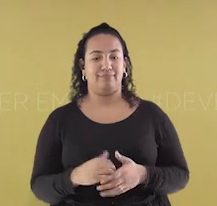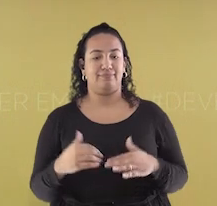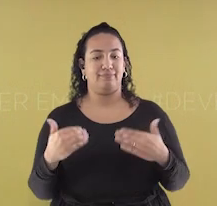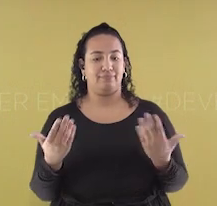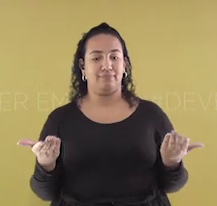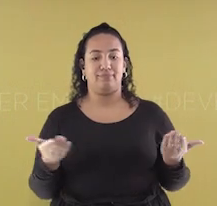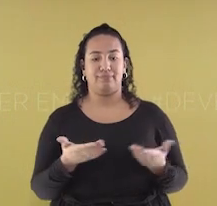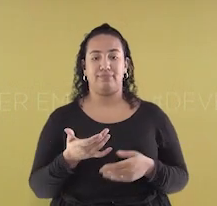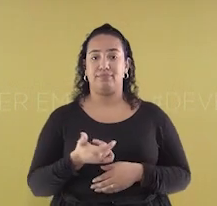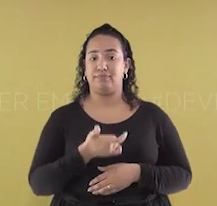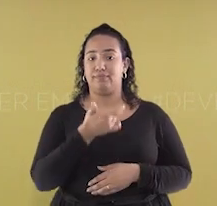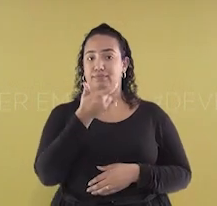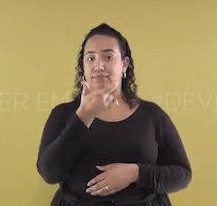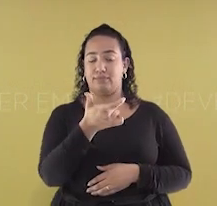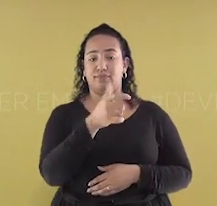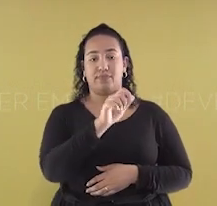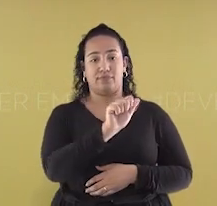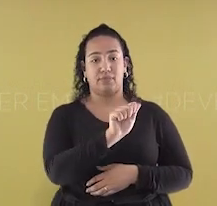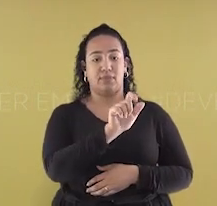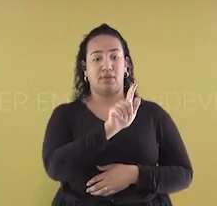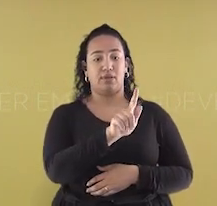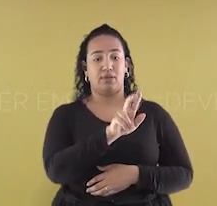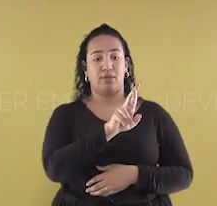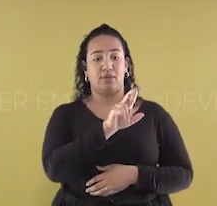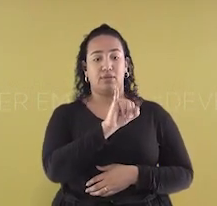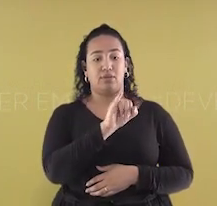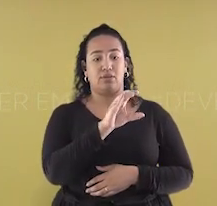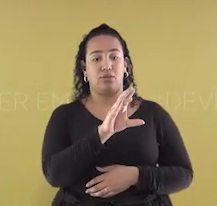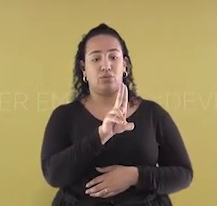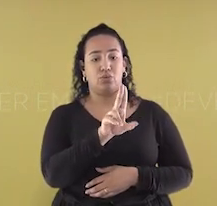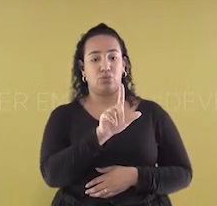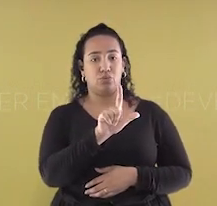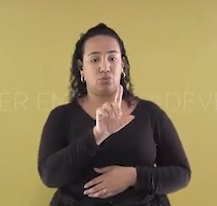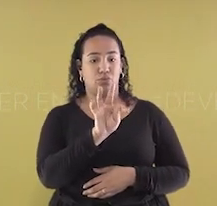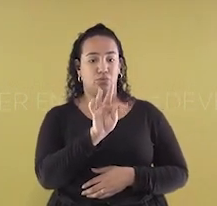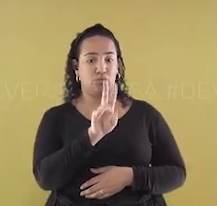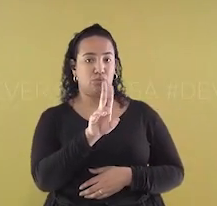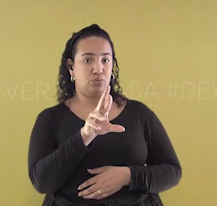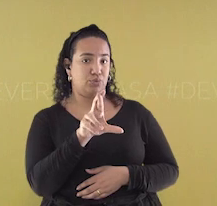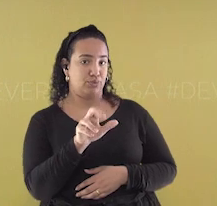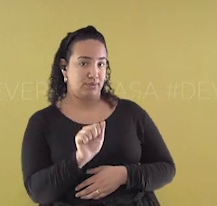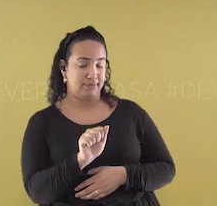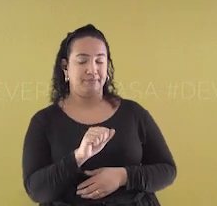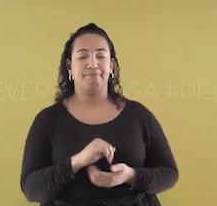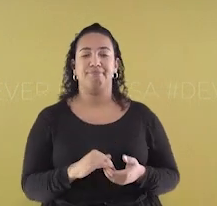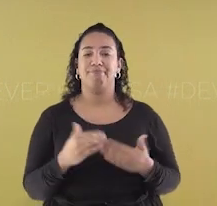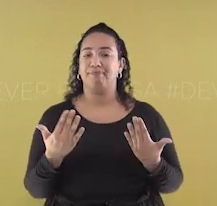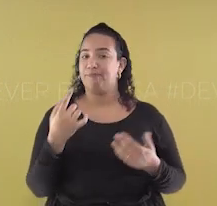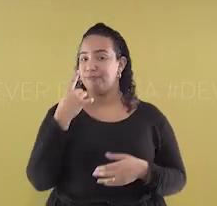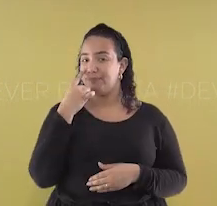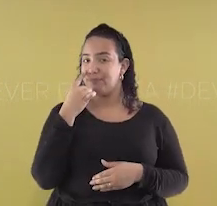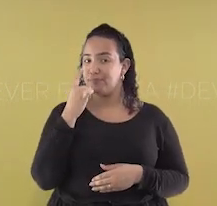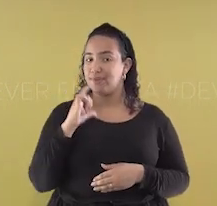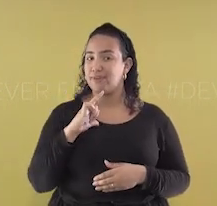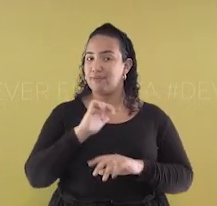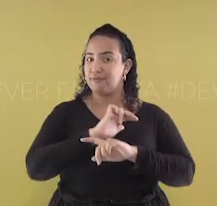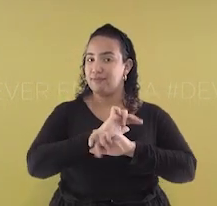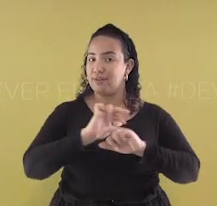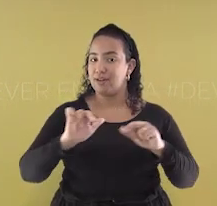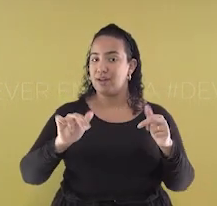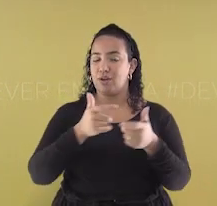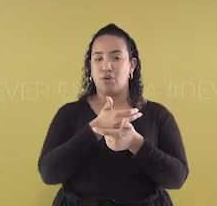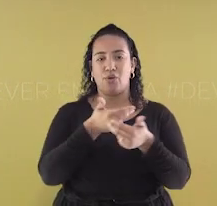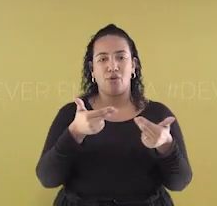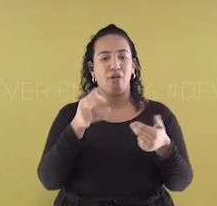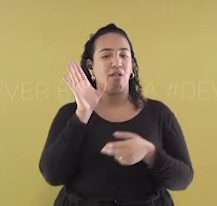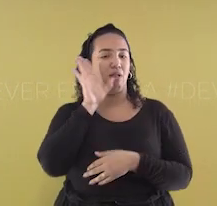Temos aqui a palavra agricultura. Quantas coisas legais a gente aprendeu hoje, vocês